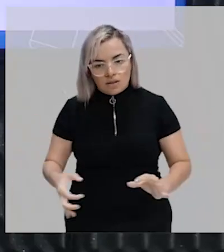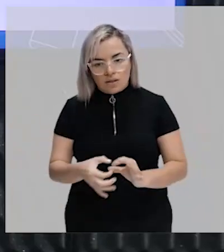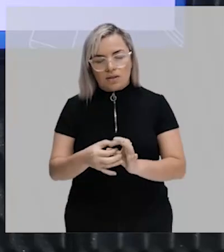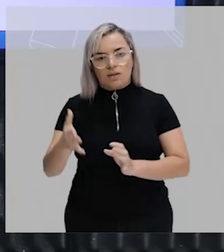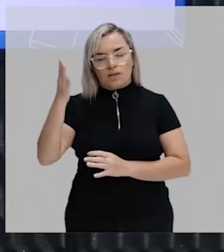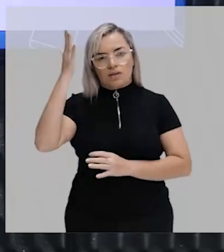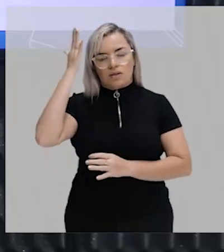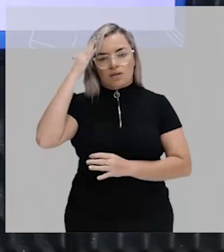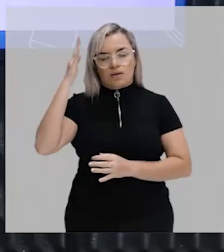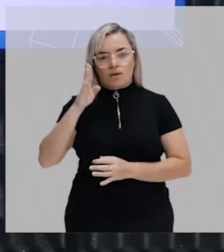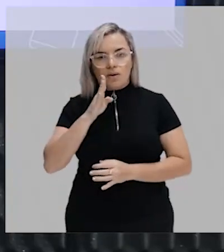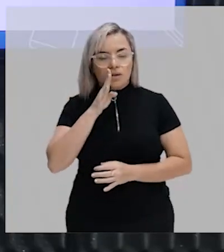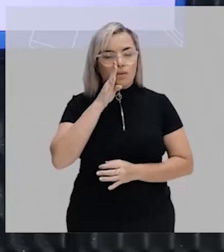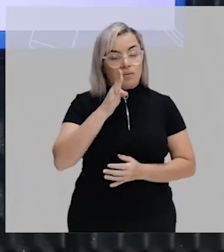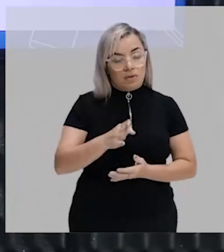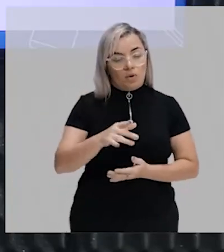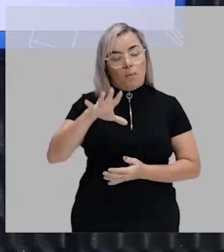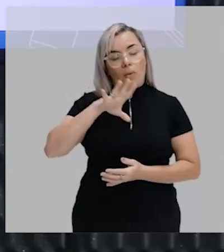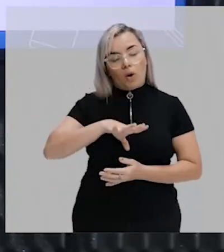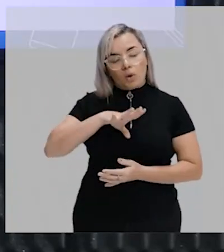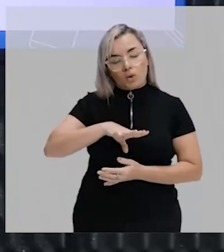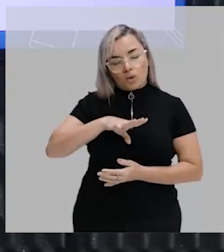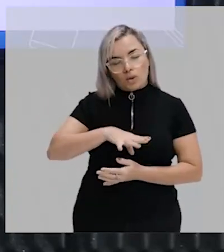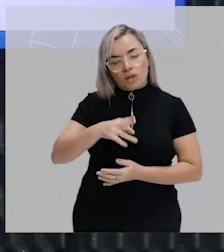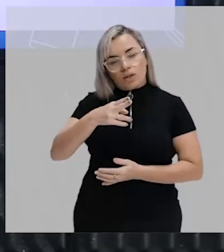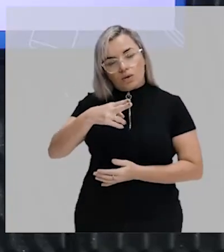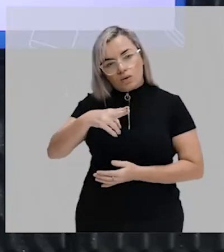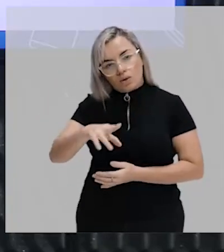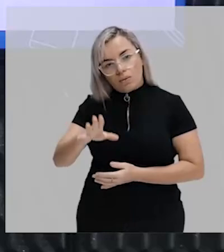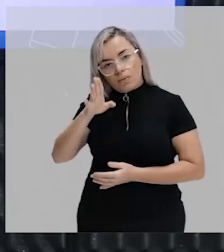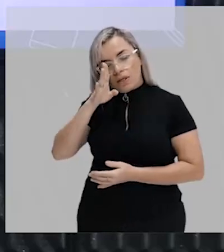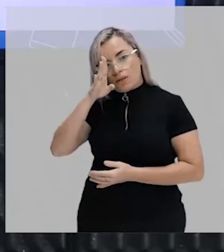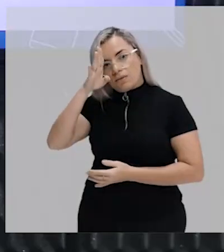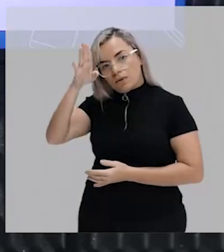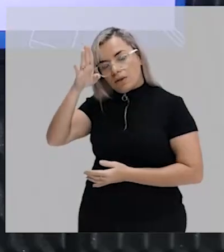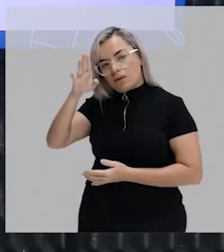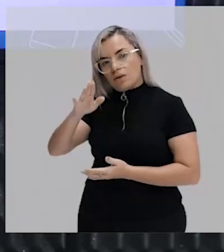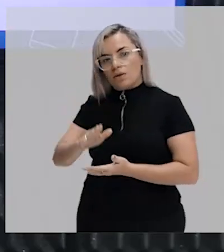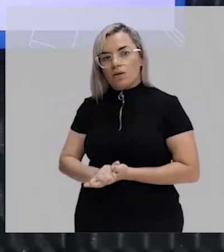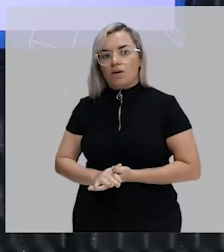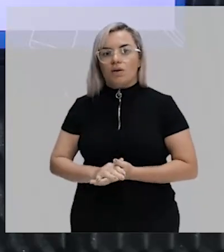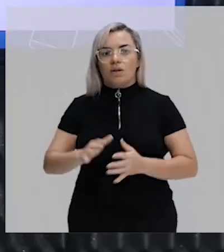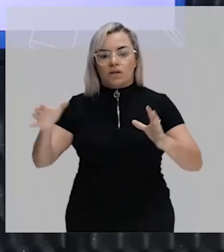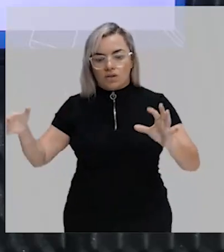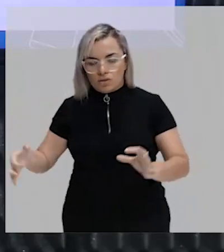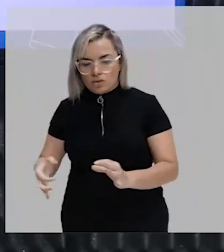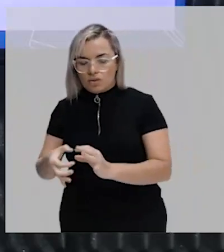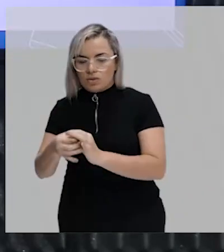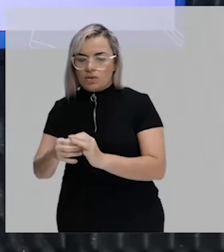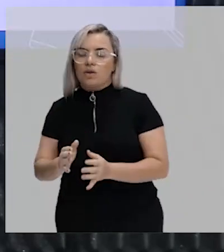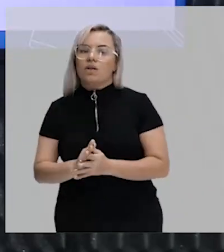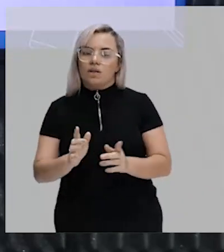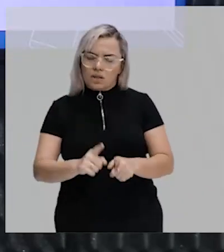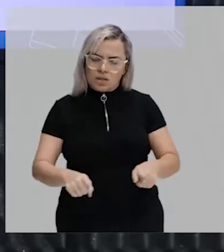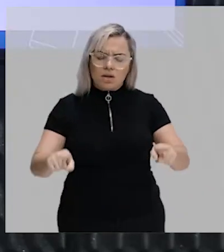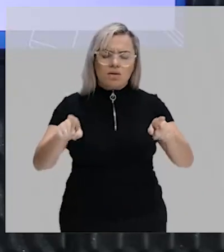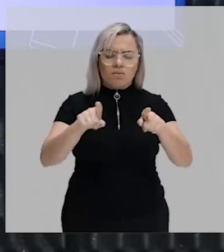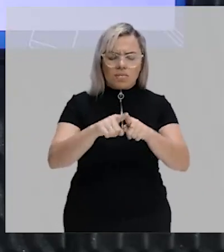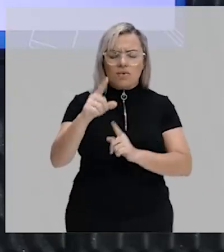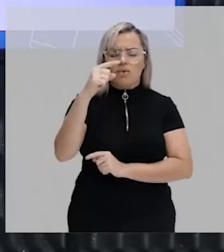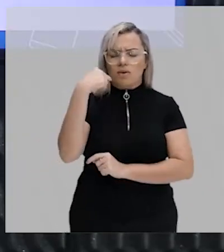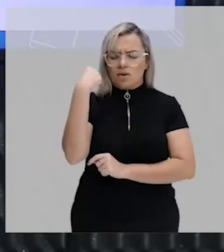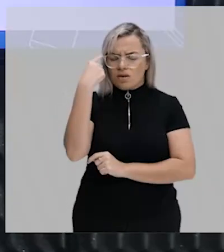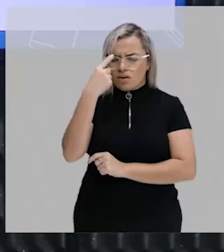oração principal e oração subordinada. Em espanhol, também, eu sempre tenho uma oração principal e, em seguida, uma